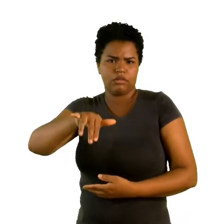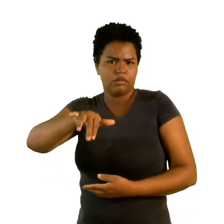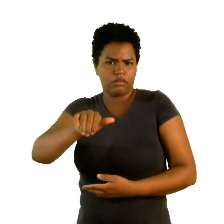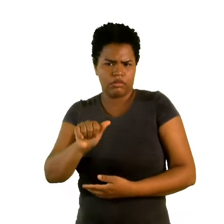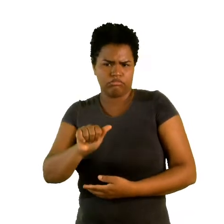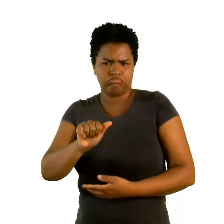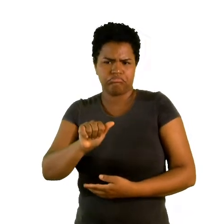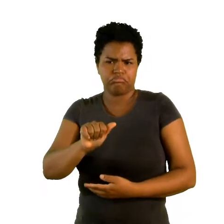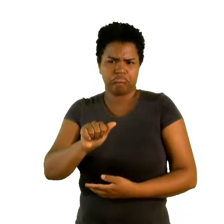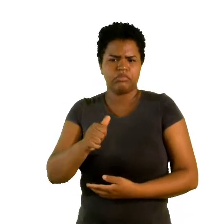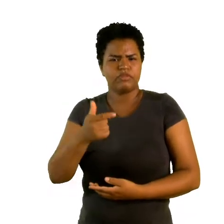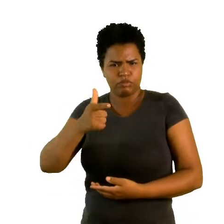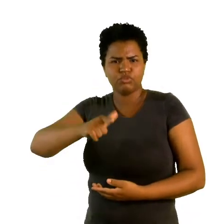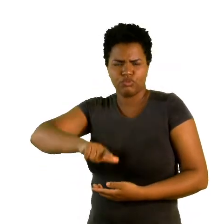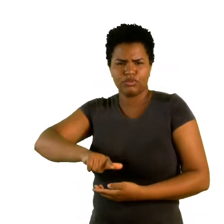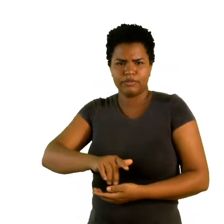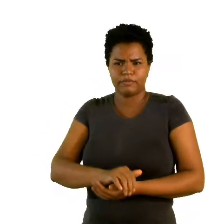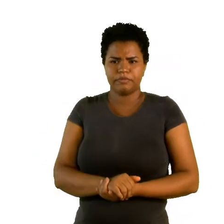Vamos repetir?